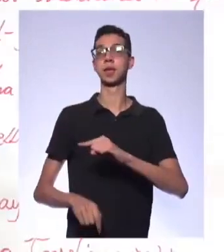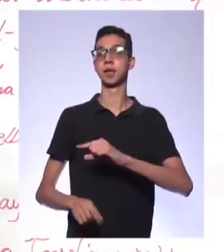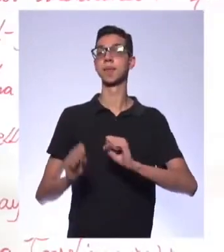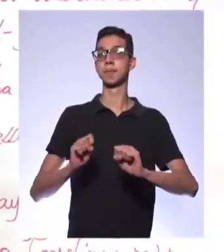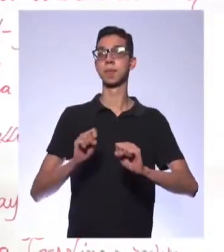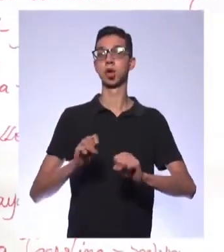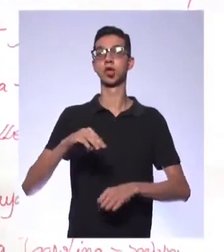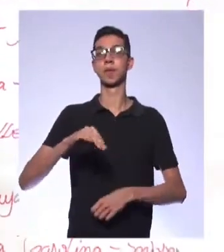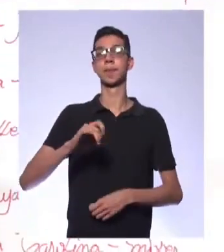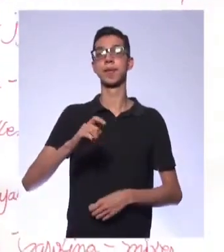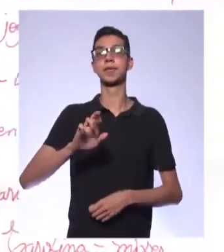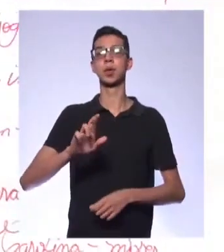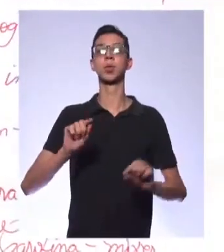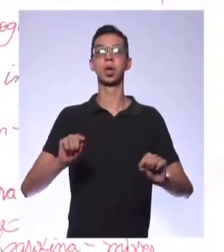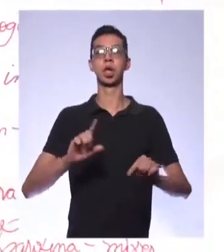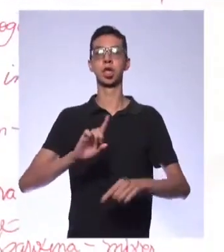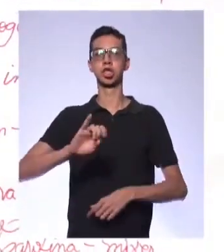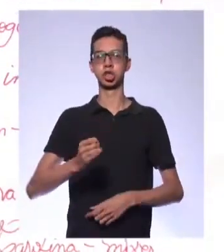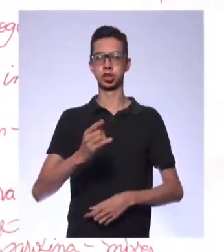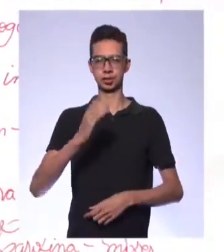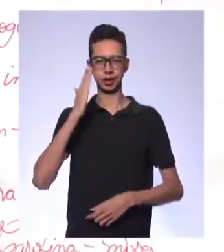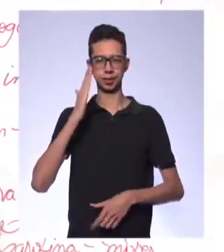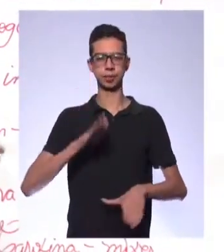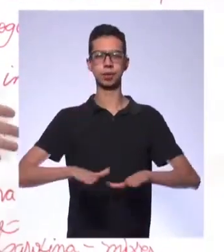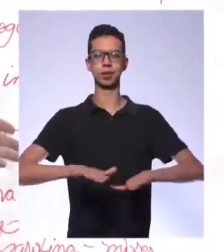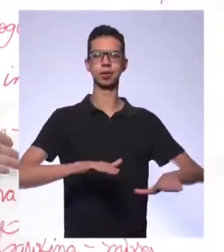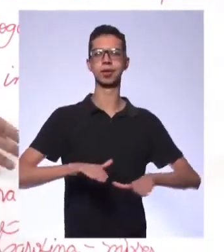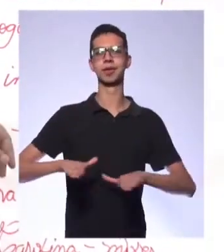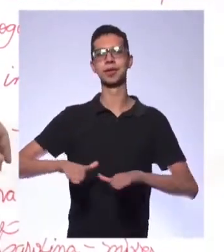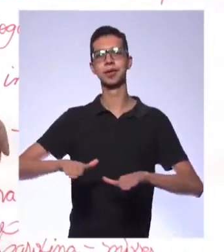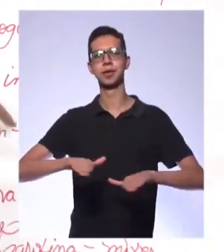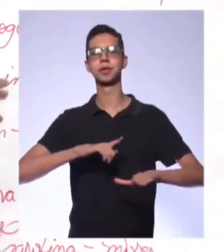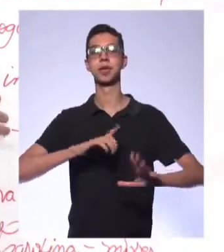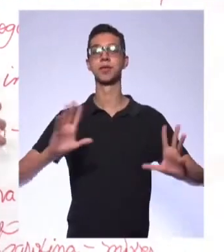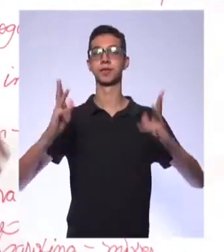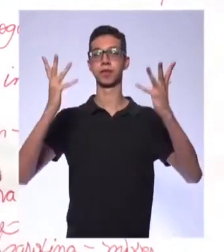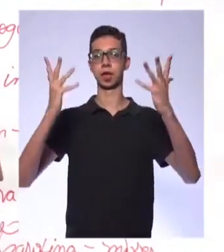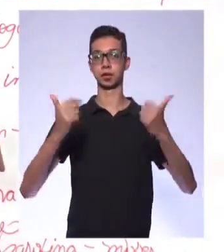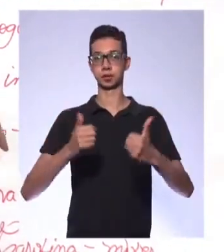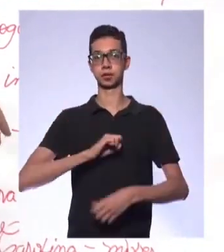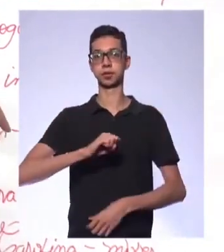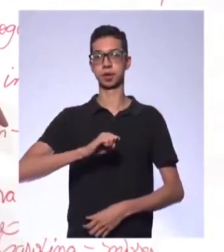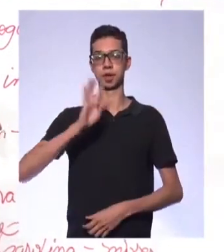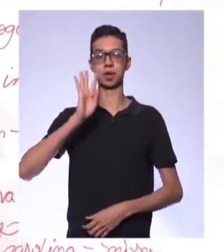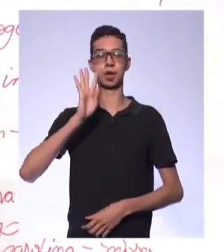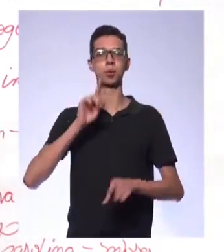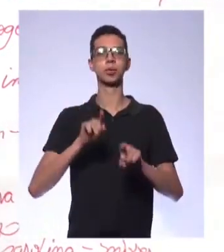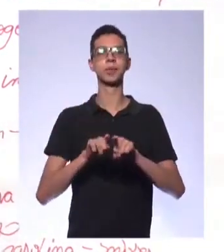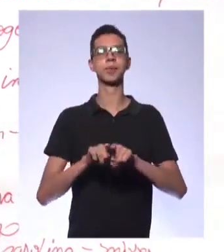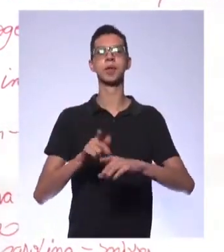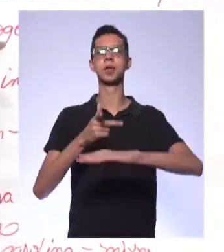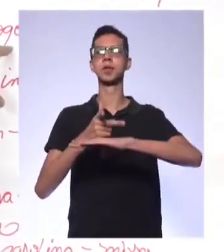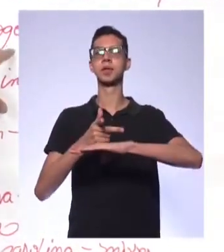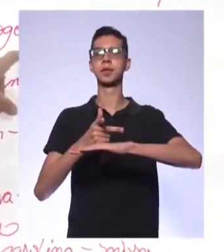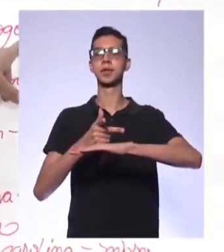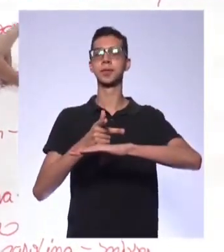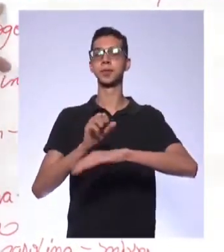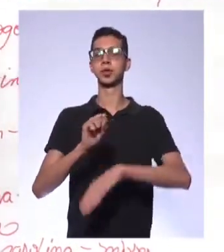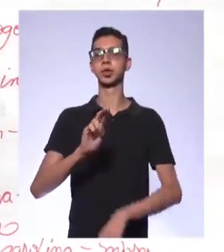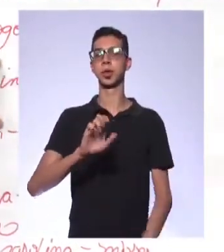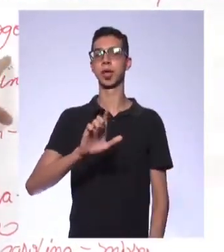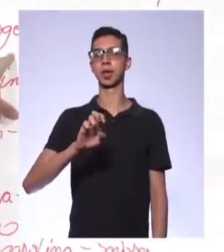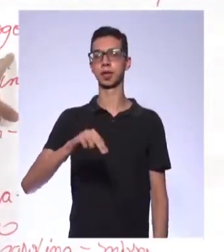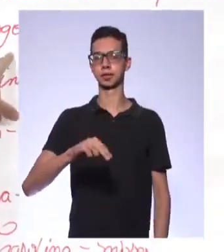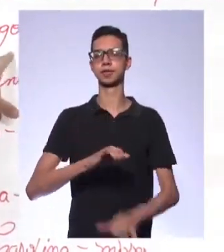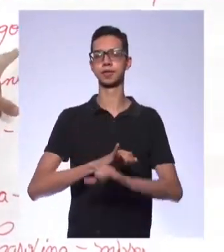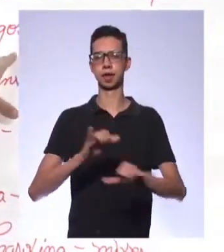tá bom? Tá? Aqui a Suelen citou câmeras, né, que são importantes, tá? E o Joel, acredito que ele